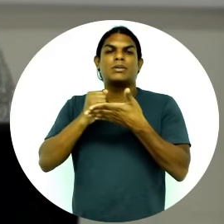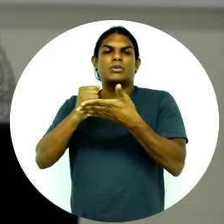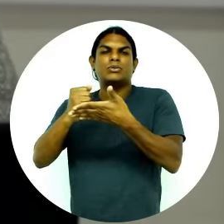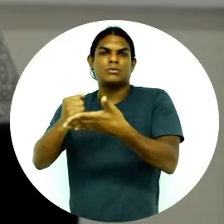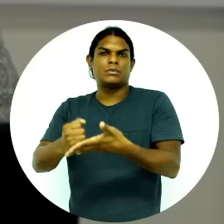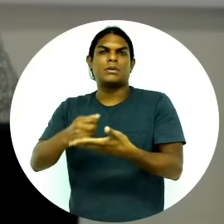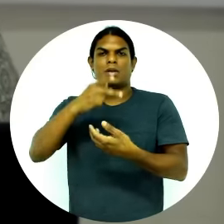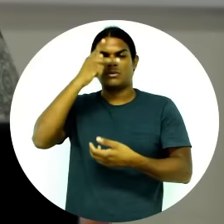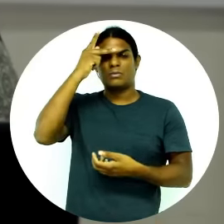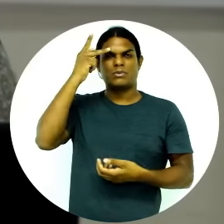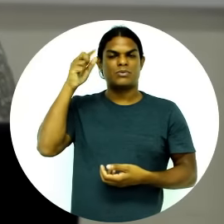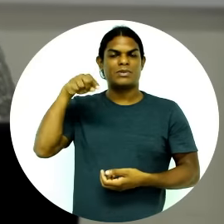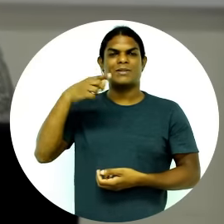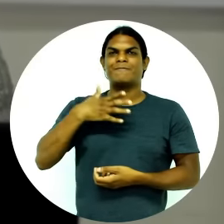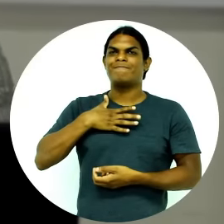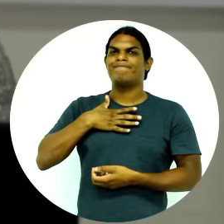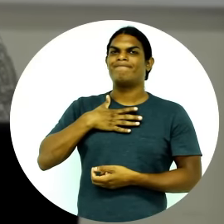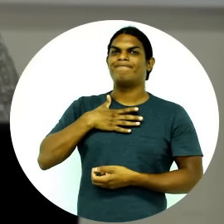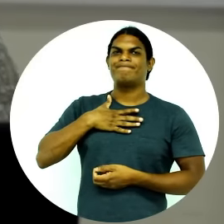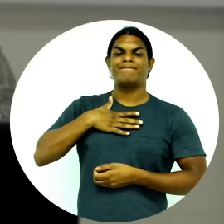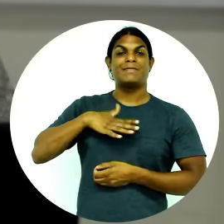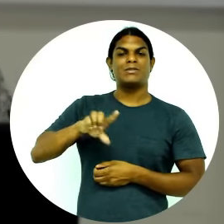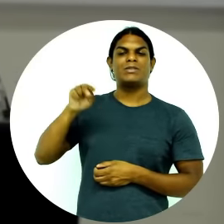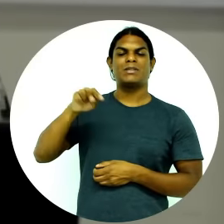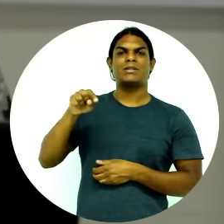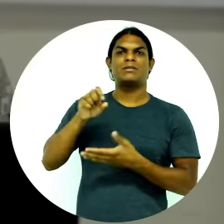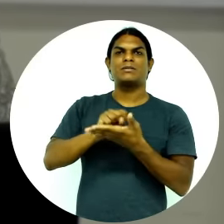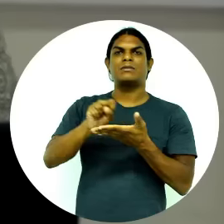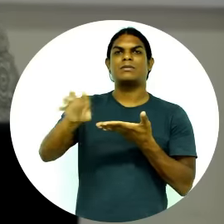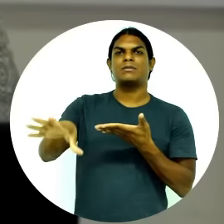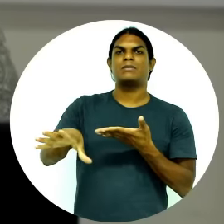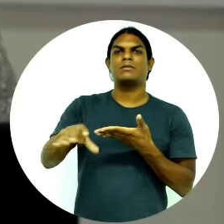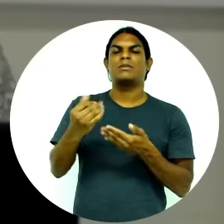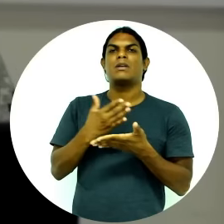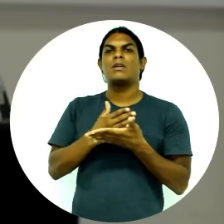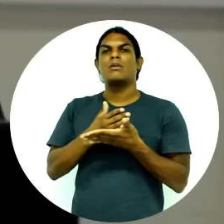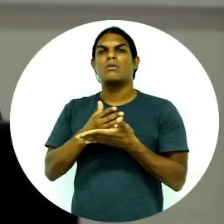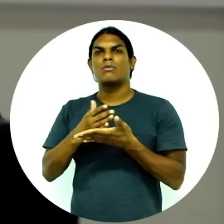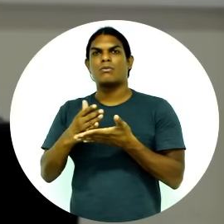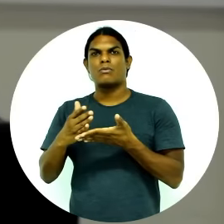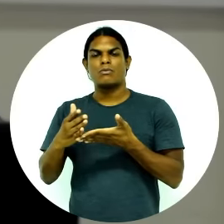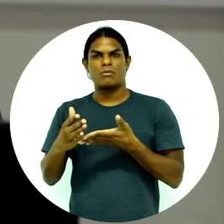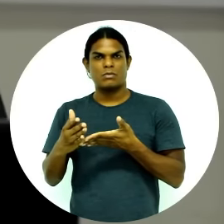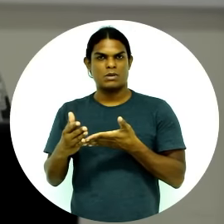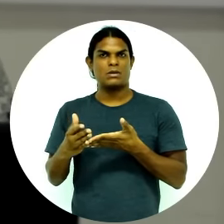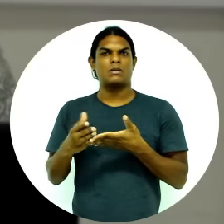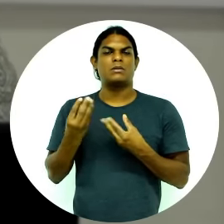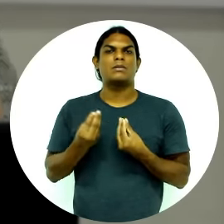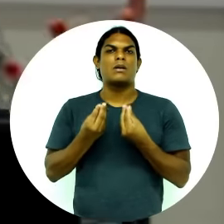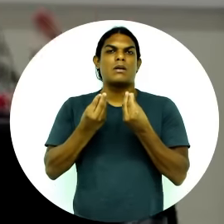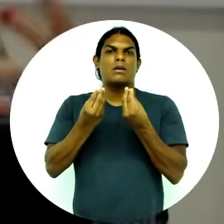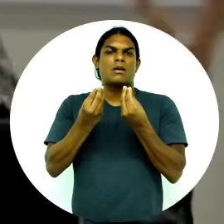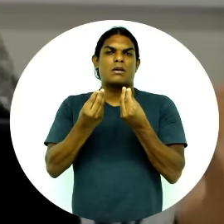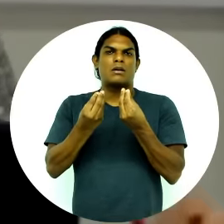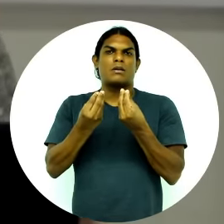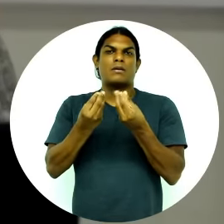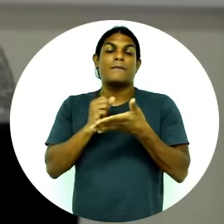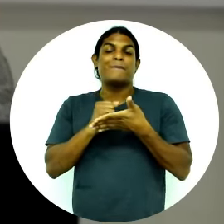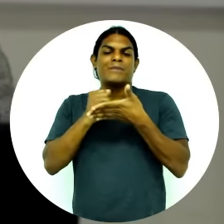do sistema. O que seria isso? Posição contrária nada mais é do que esse avaliador